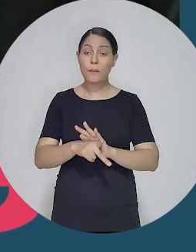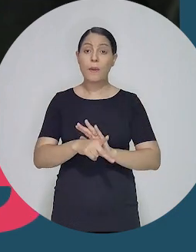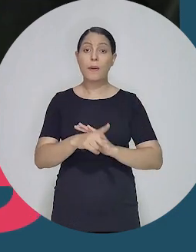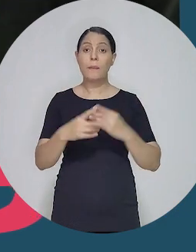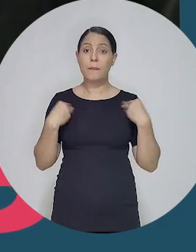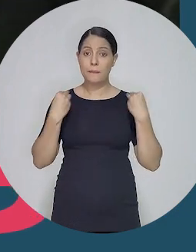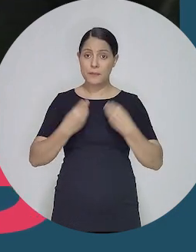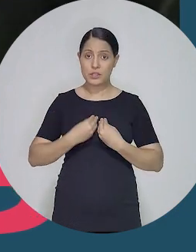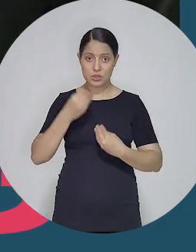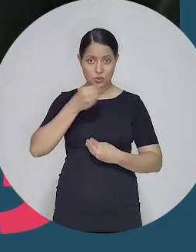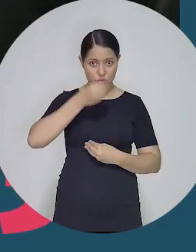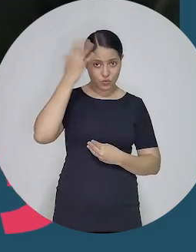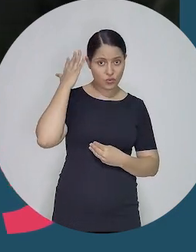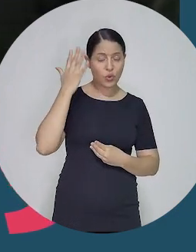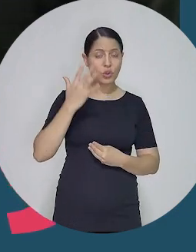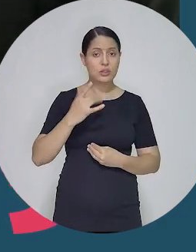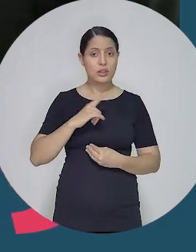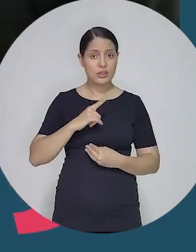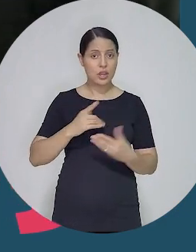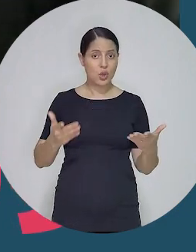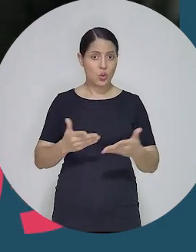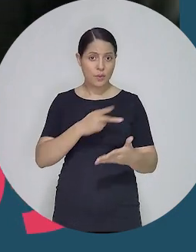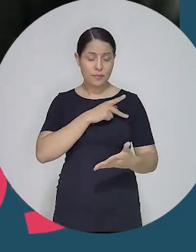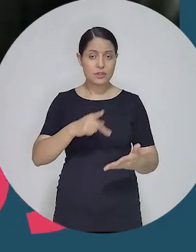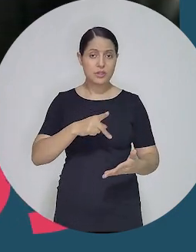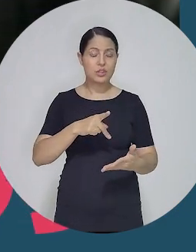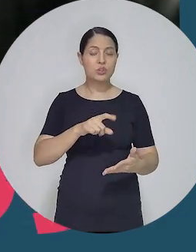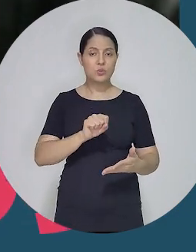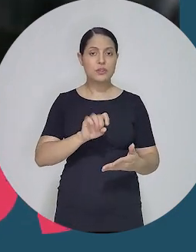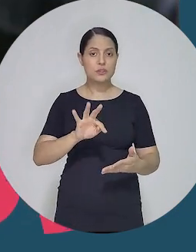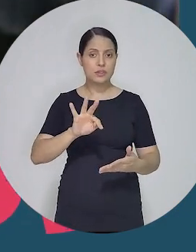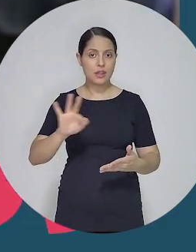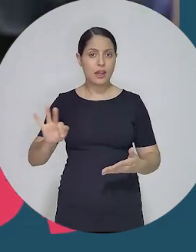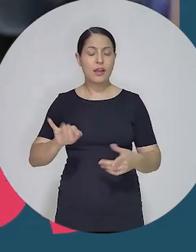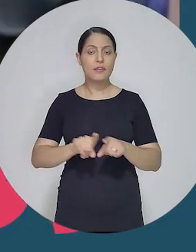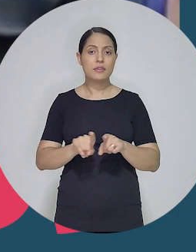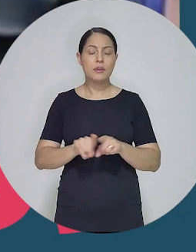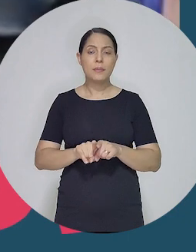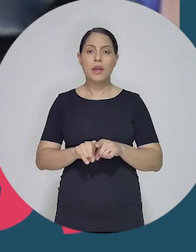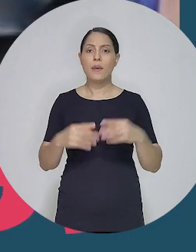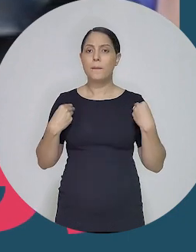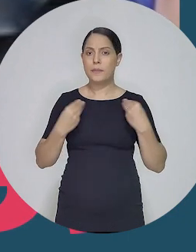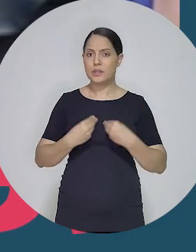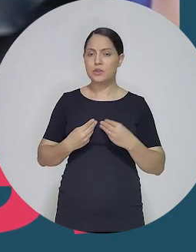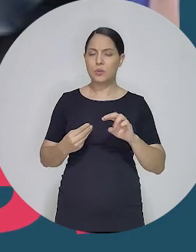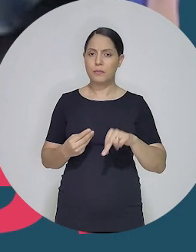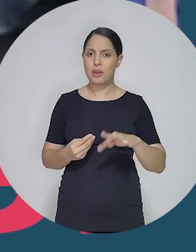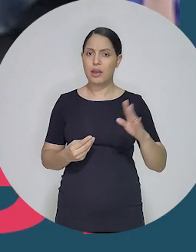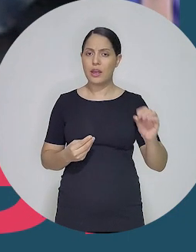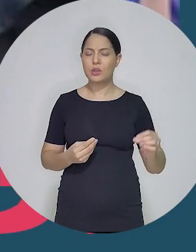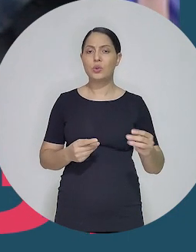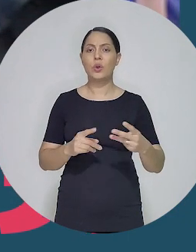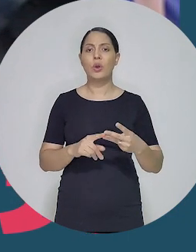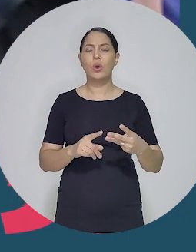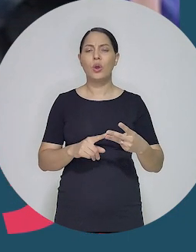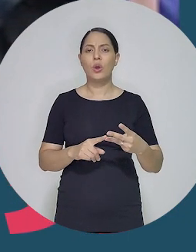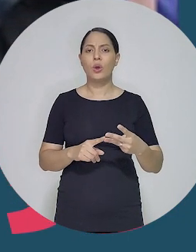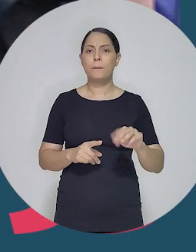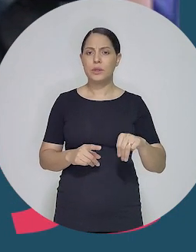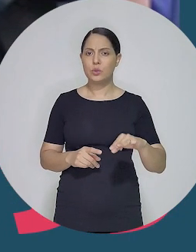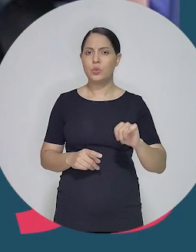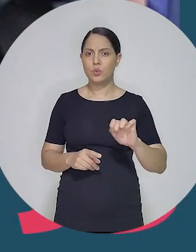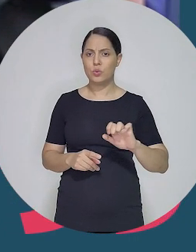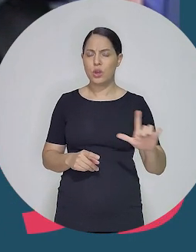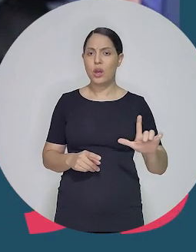Fux, que hoje preside o Supremo Tribunal Federal e o CNJ, com o ministro Humberto Martins, com o ministro